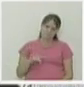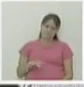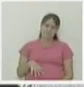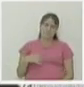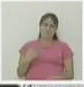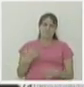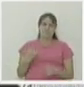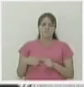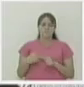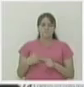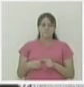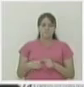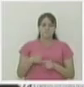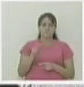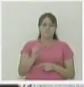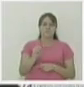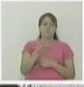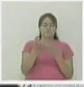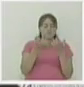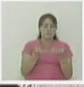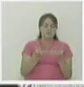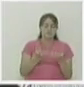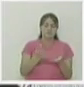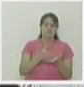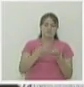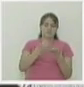nos salvar veio de Deus.